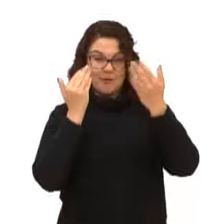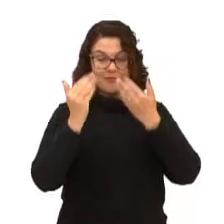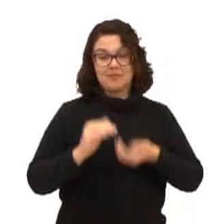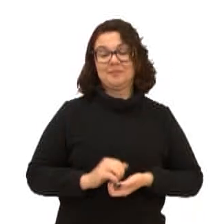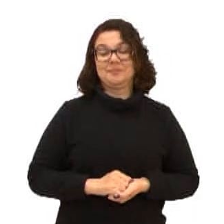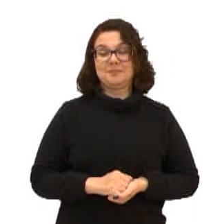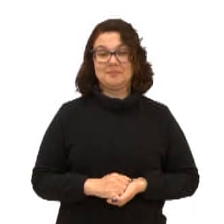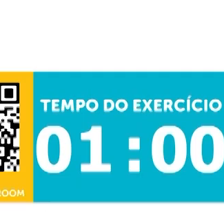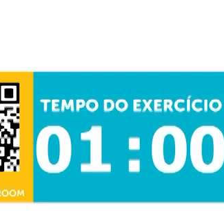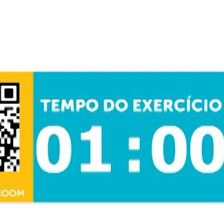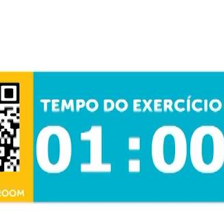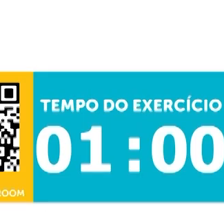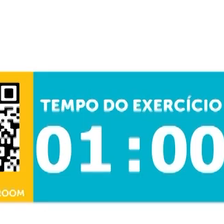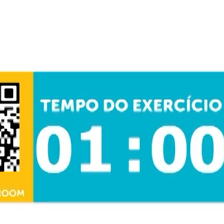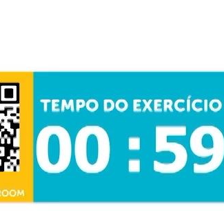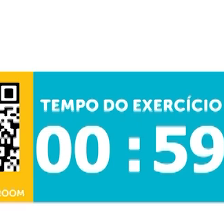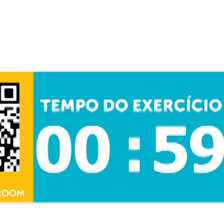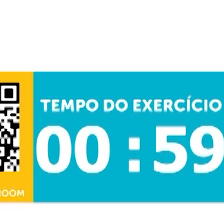conferir.